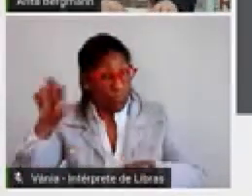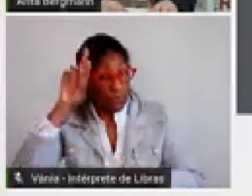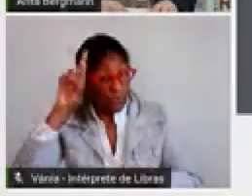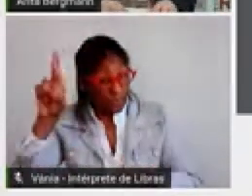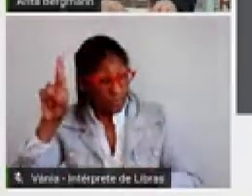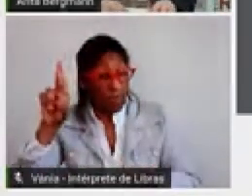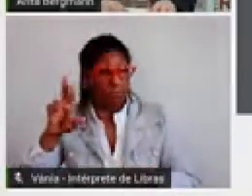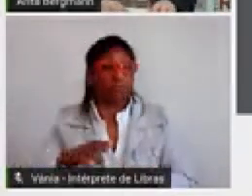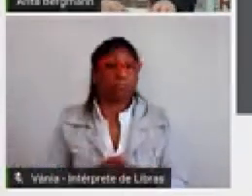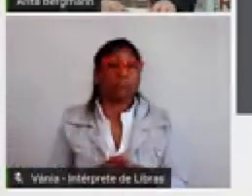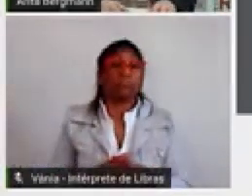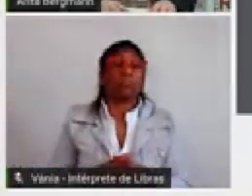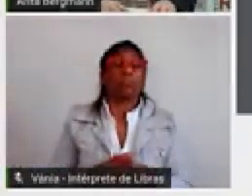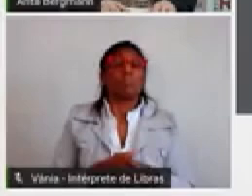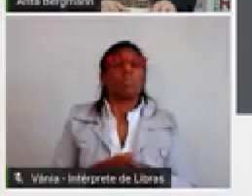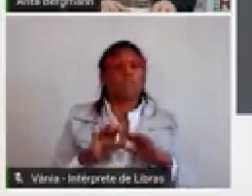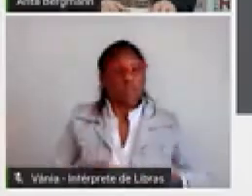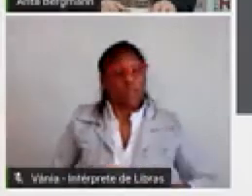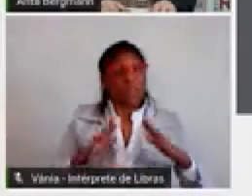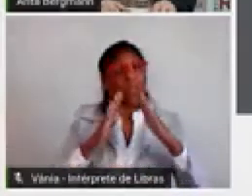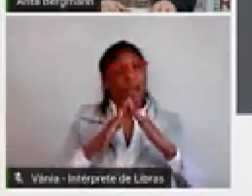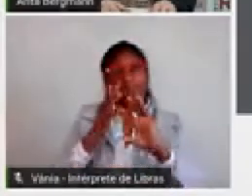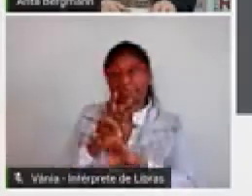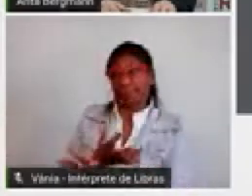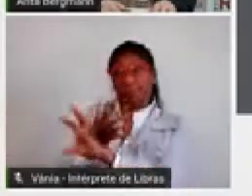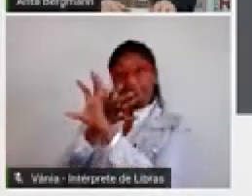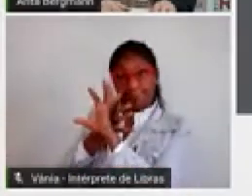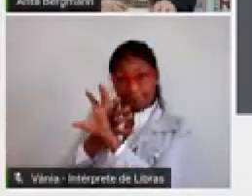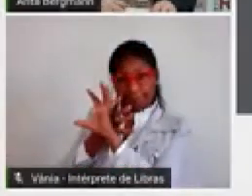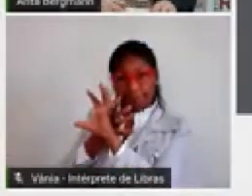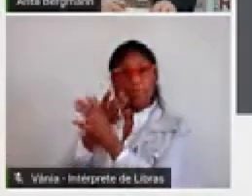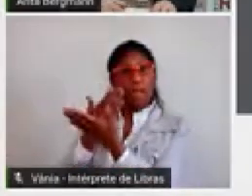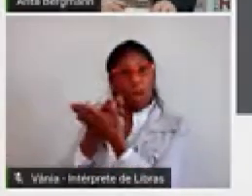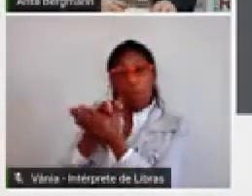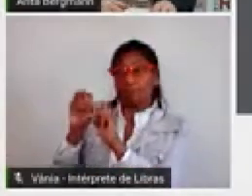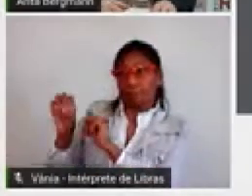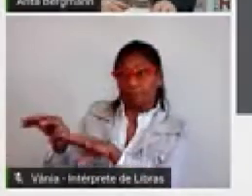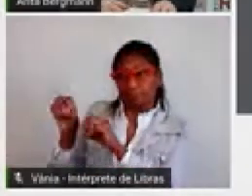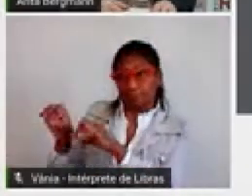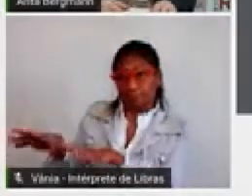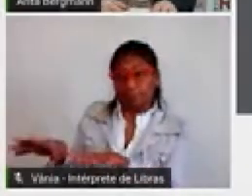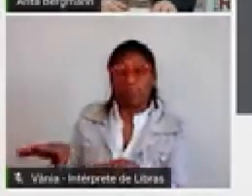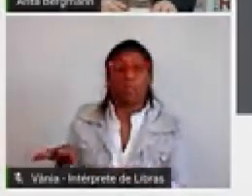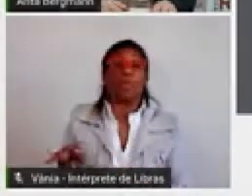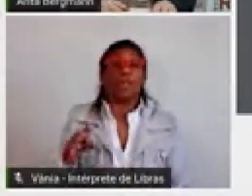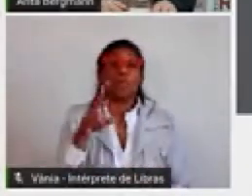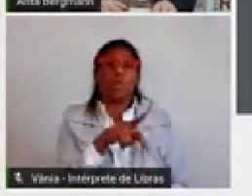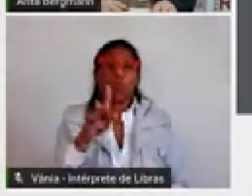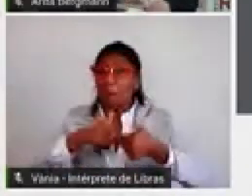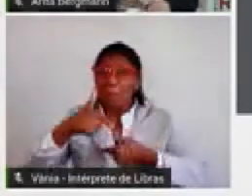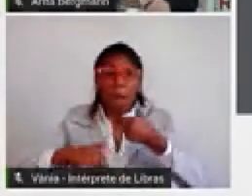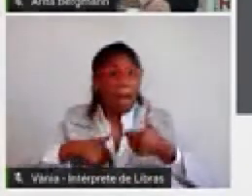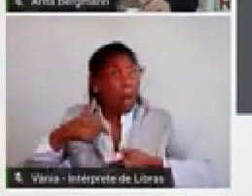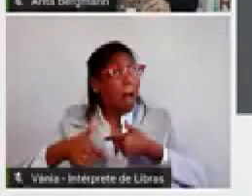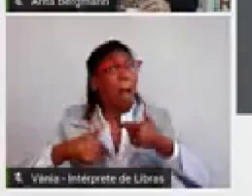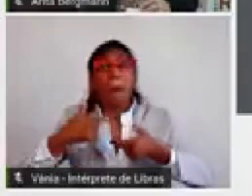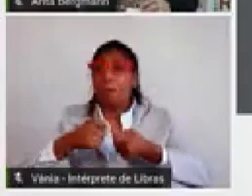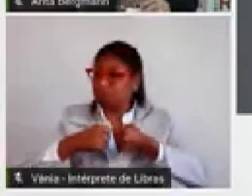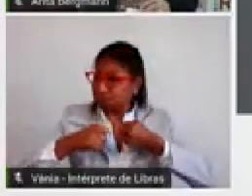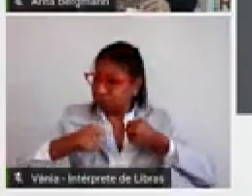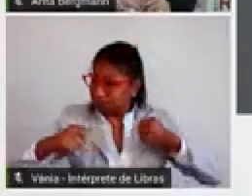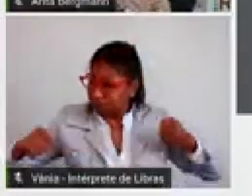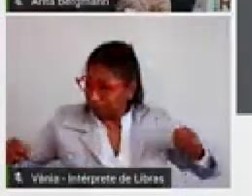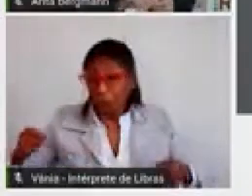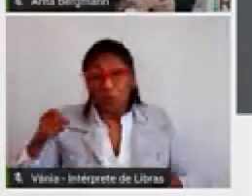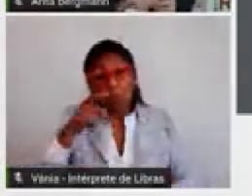pelo Estado. A gestão estadual também garantiu a contratação de profissionais de apoio para essa retomada. O professor vai